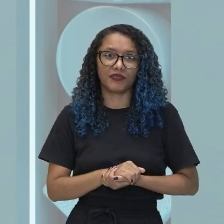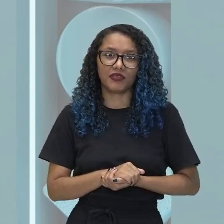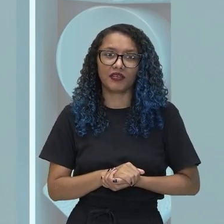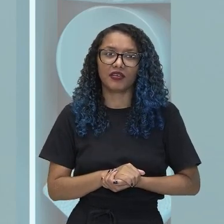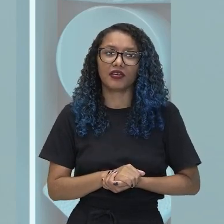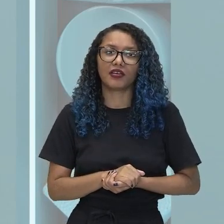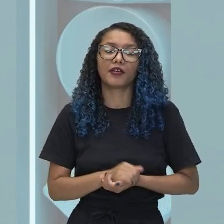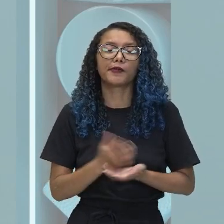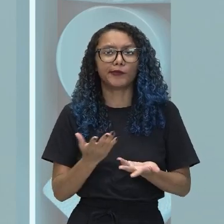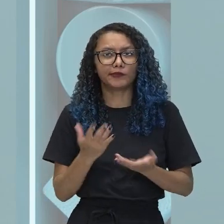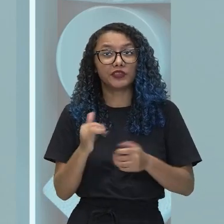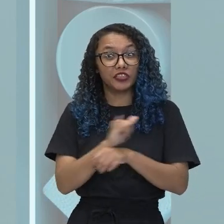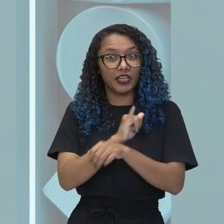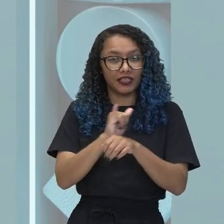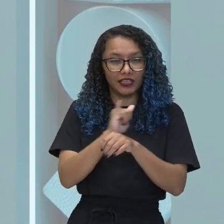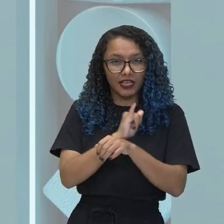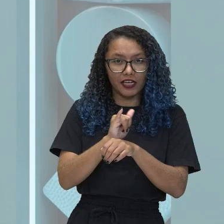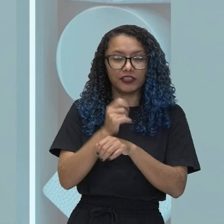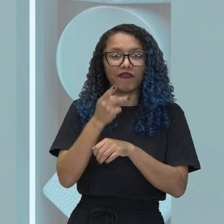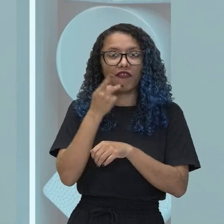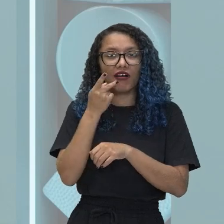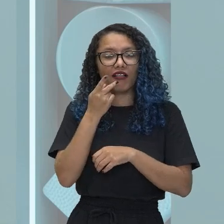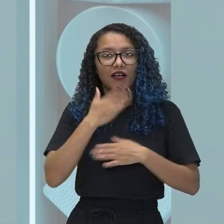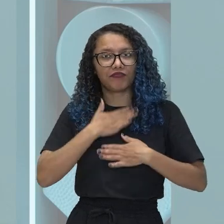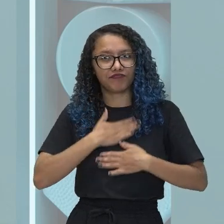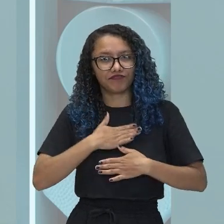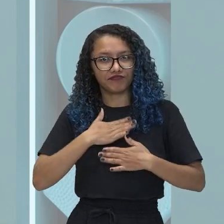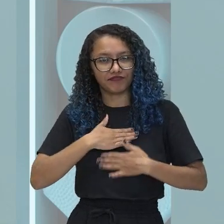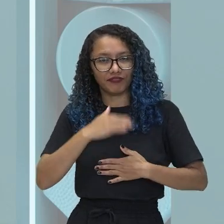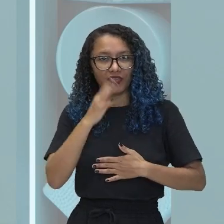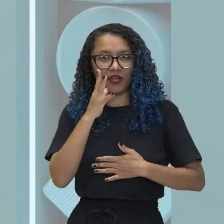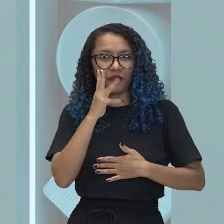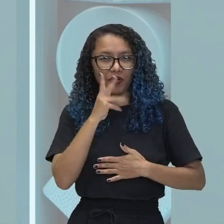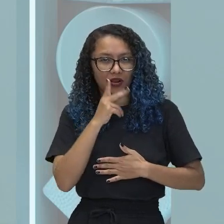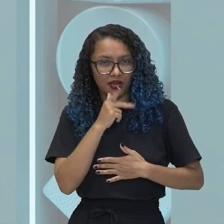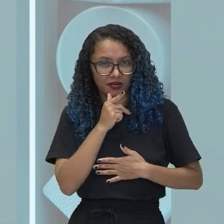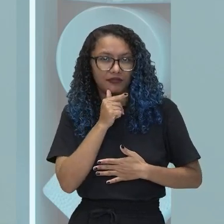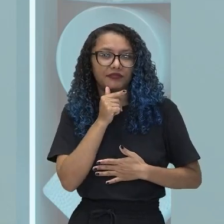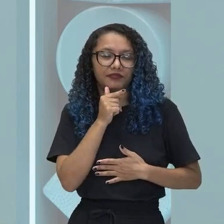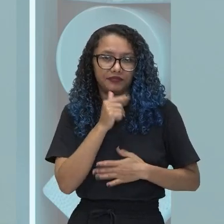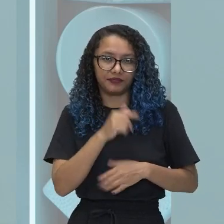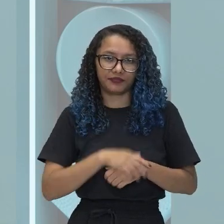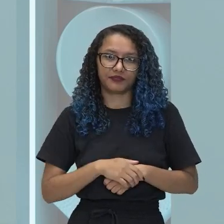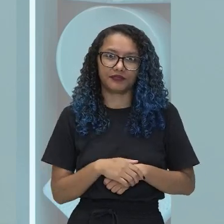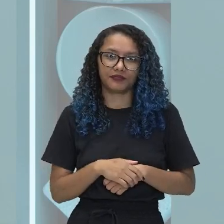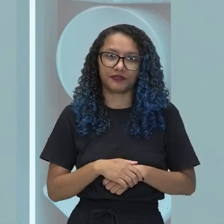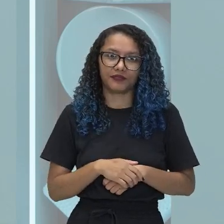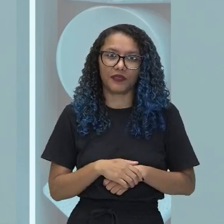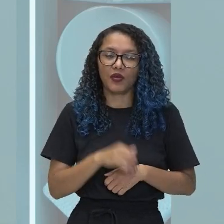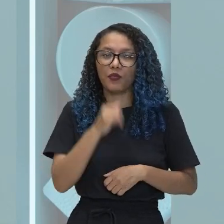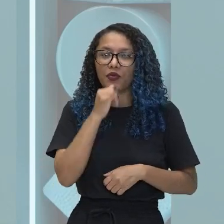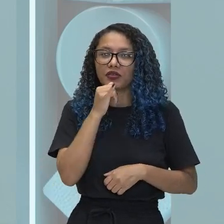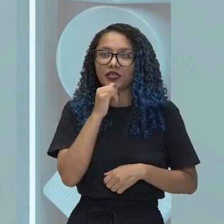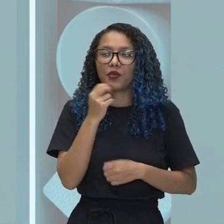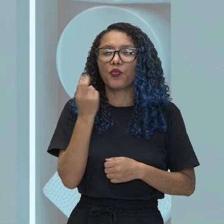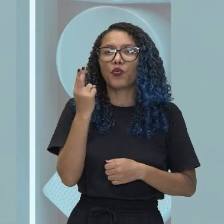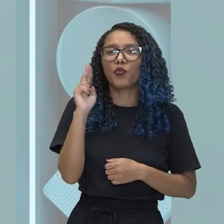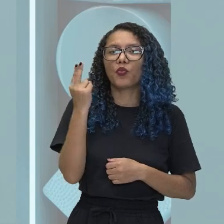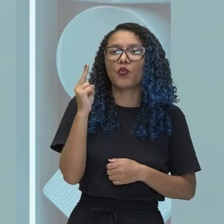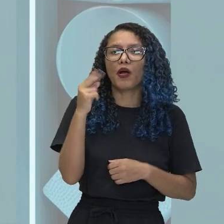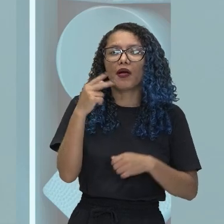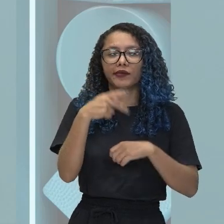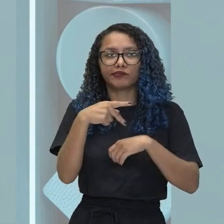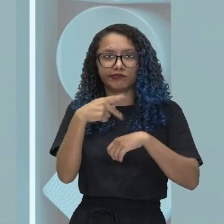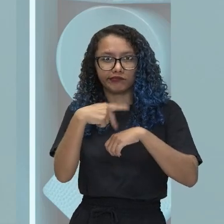devagarzinho com despacio perceberam né Uruguai Qual é a s tônica de